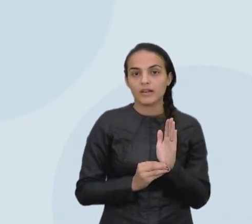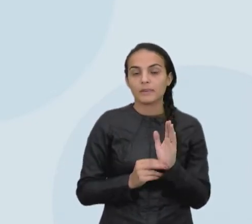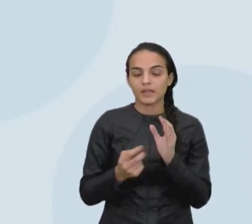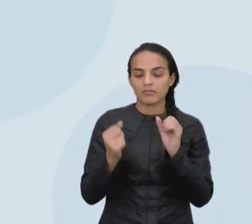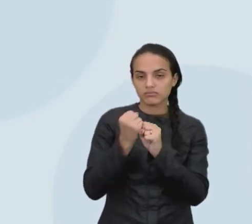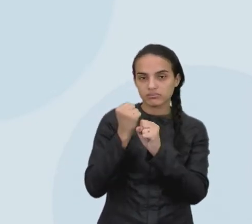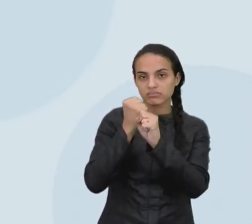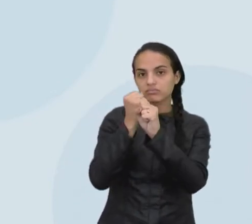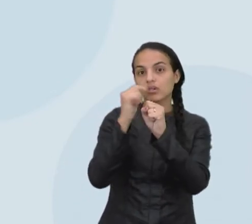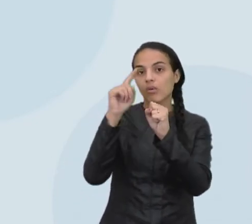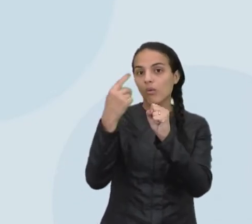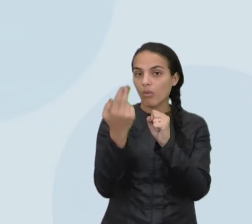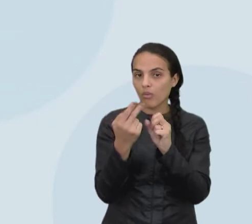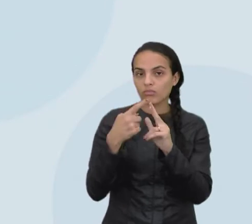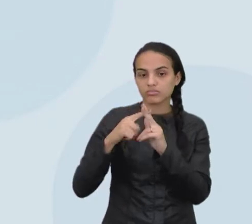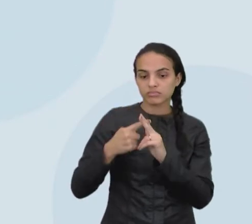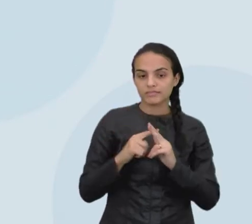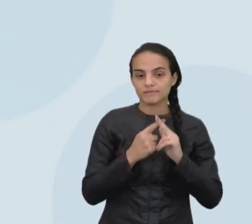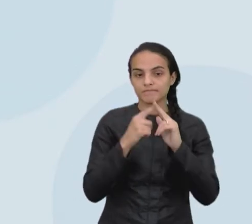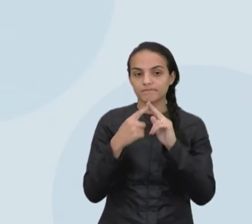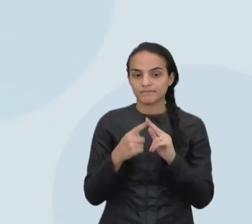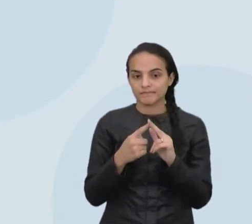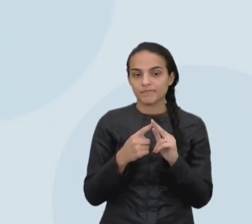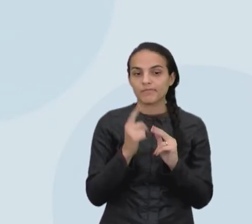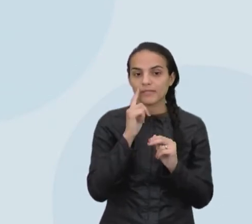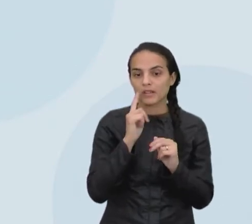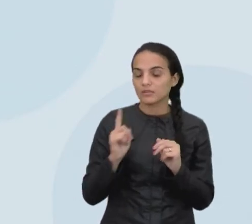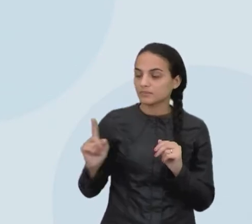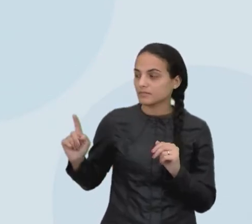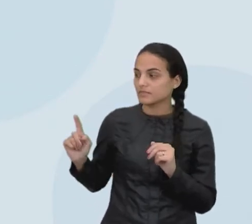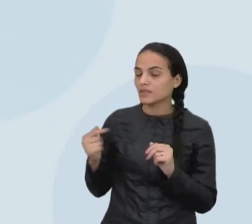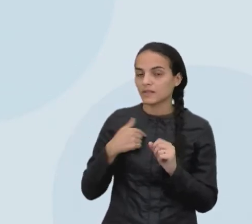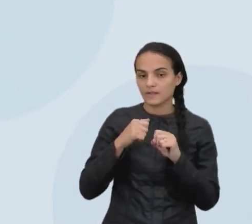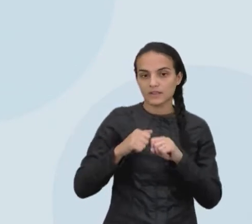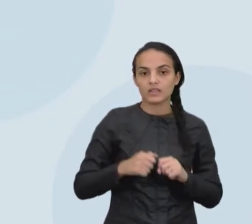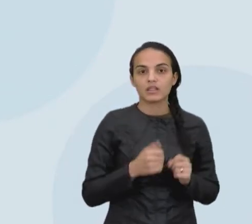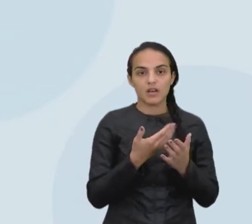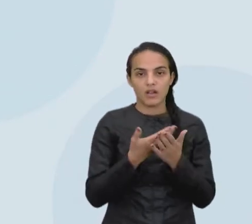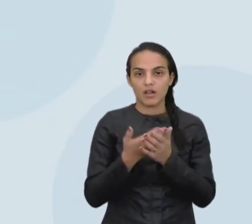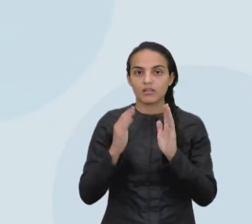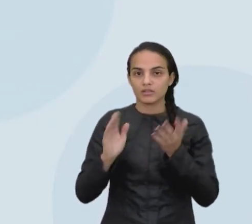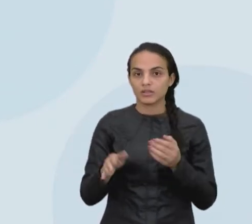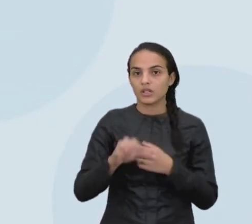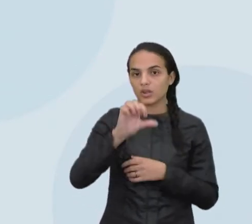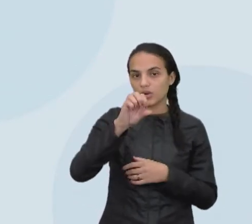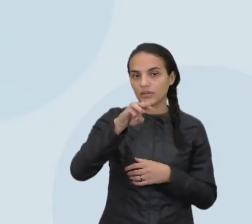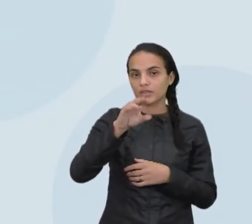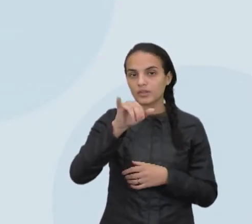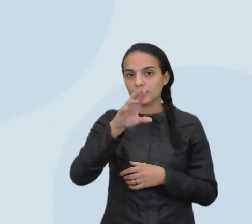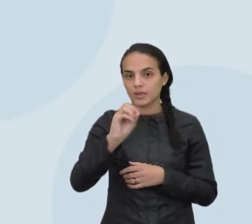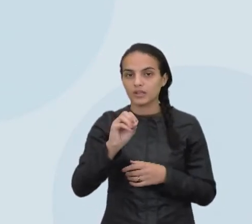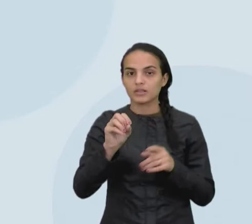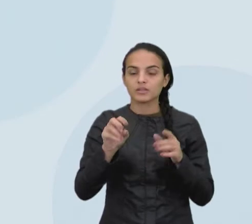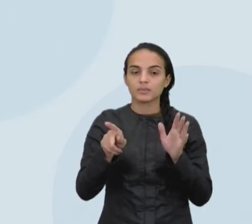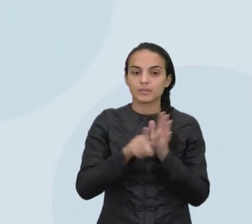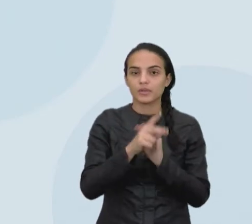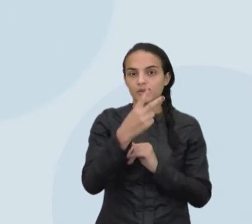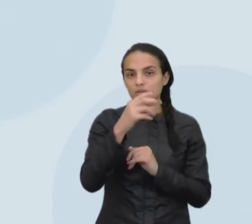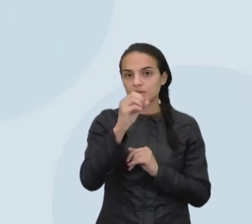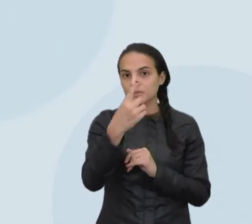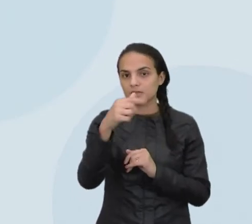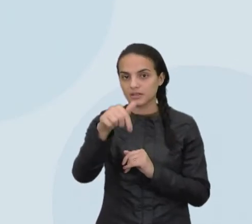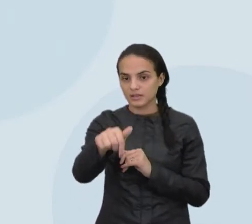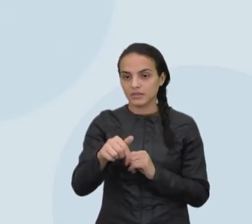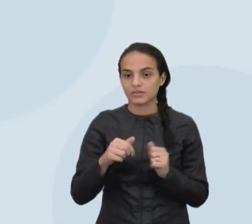reformar. Tá? Então, esse código, quando eu fiz essa aula, é de 9 de maio de 2017, tudo